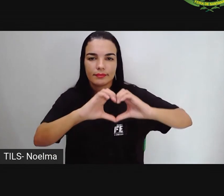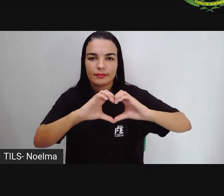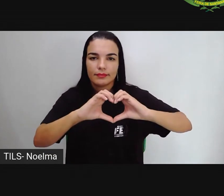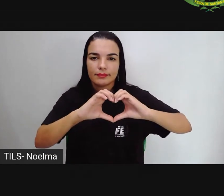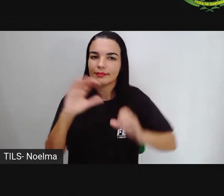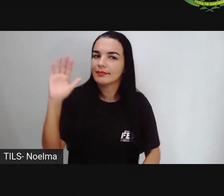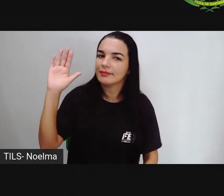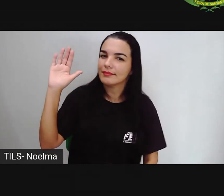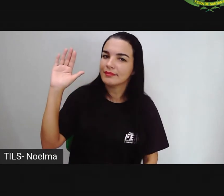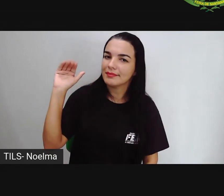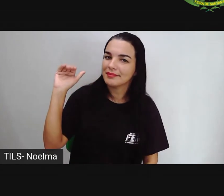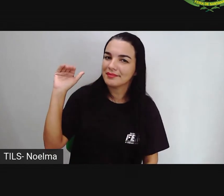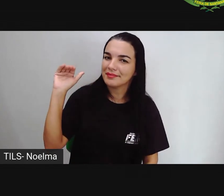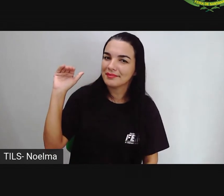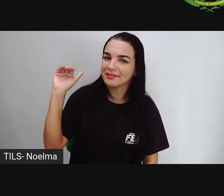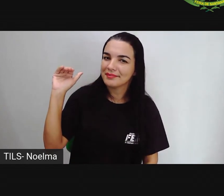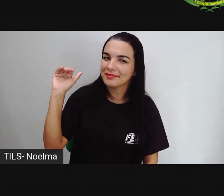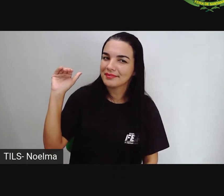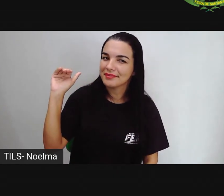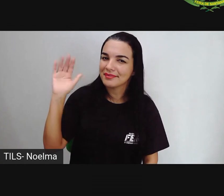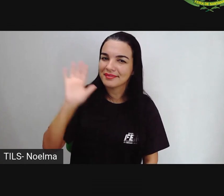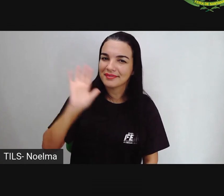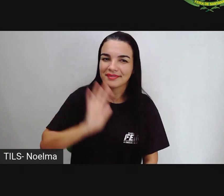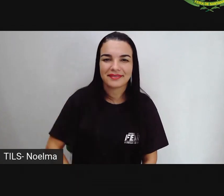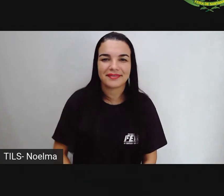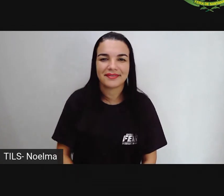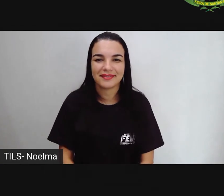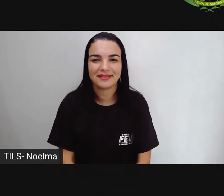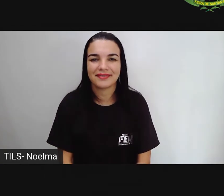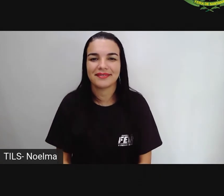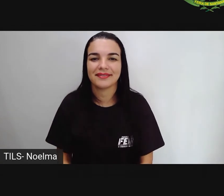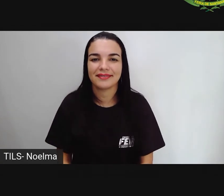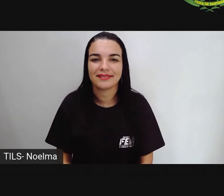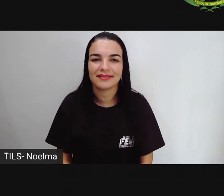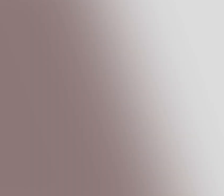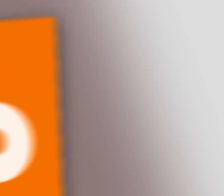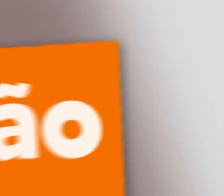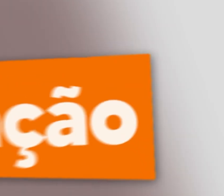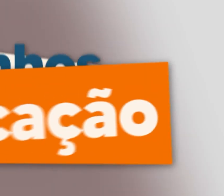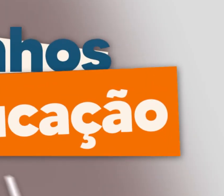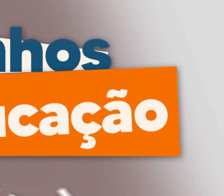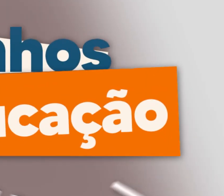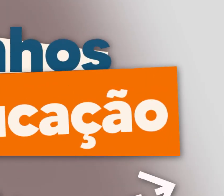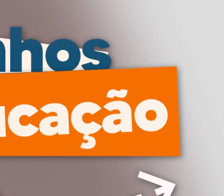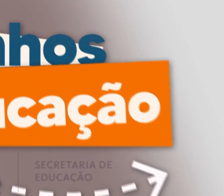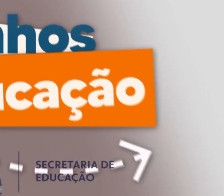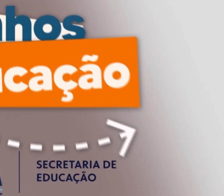vocês e até a próxima semana. Tchau, tchau.